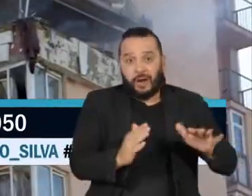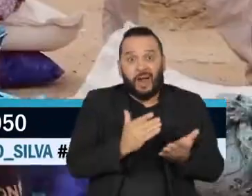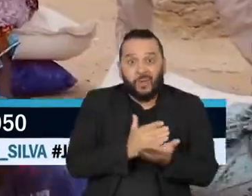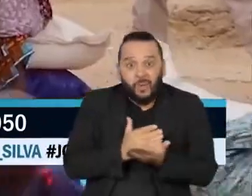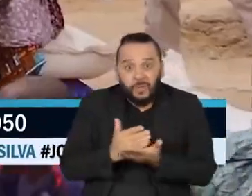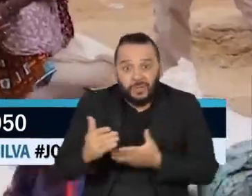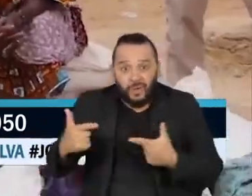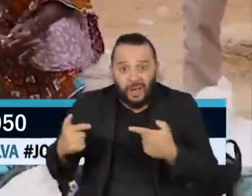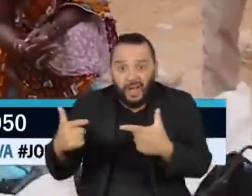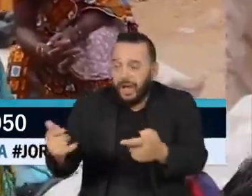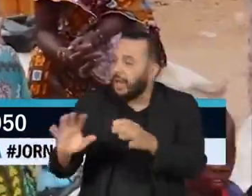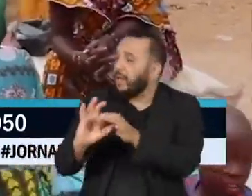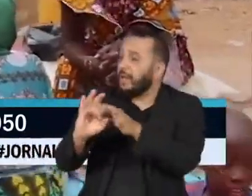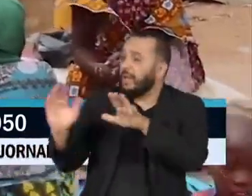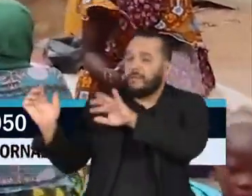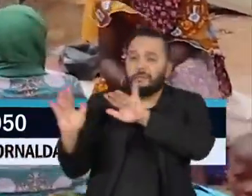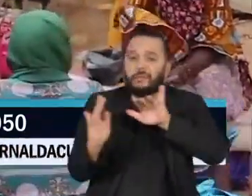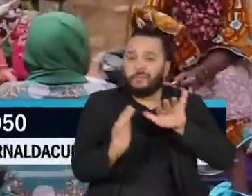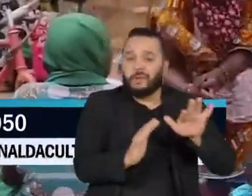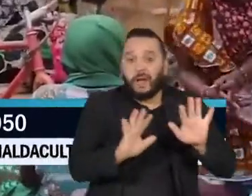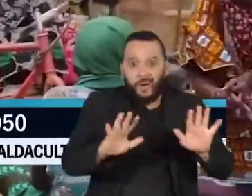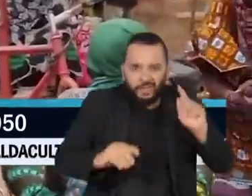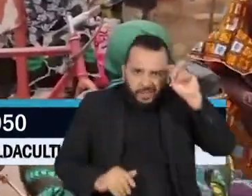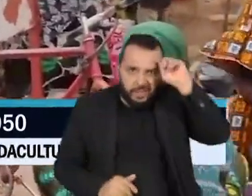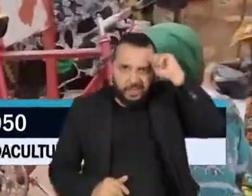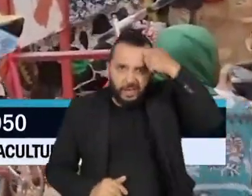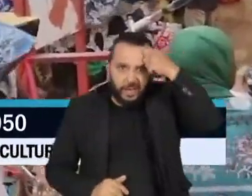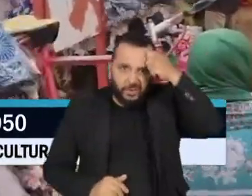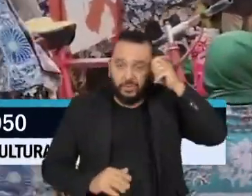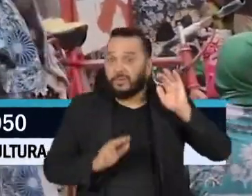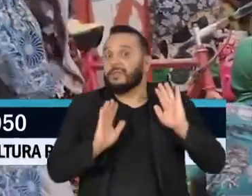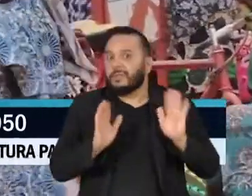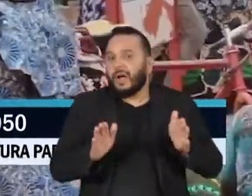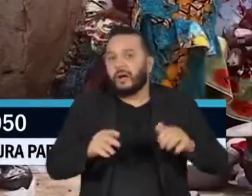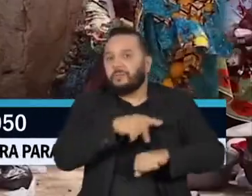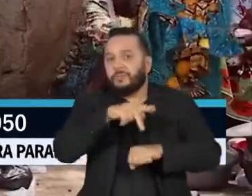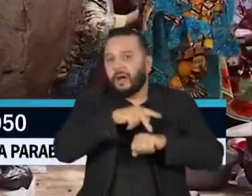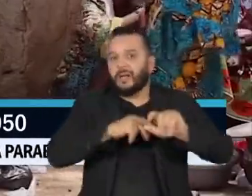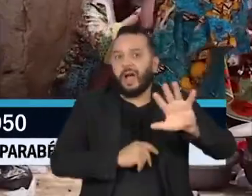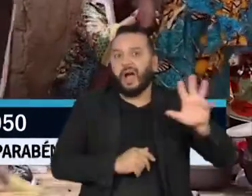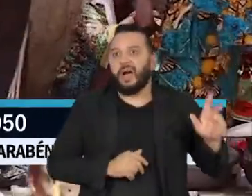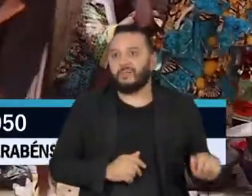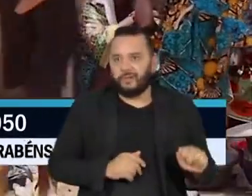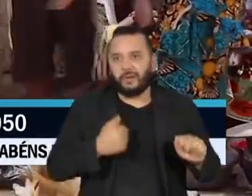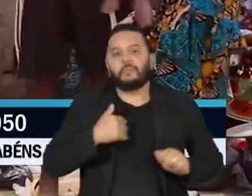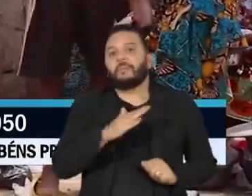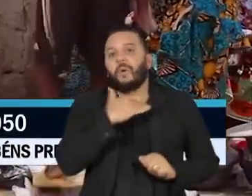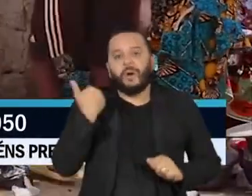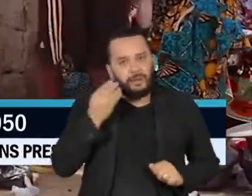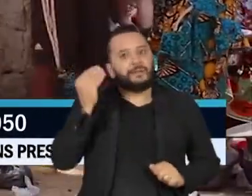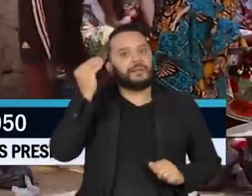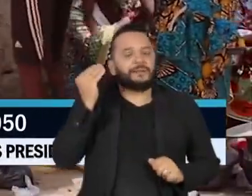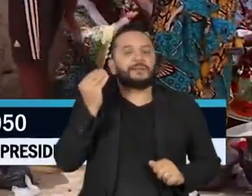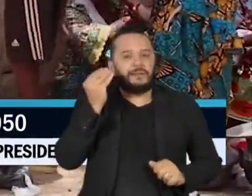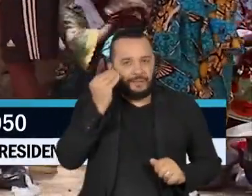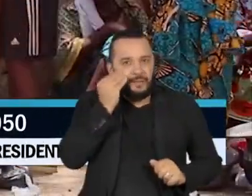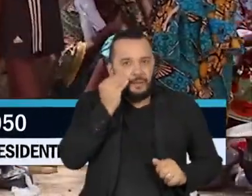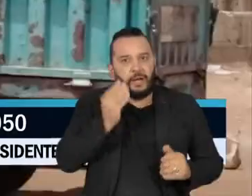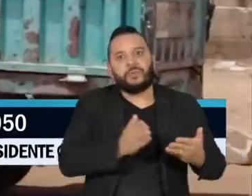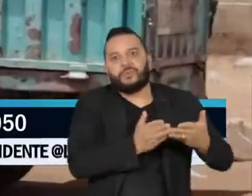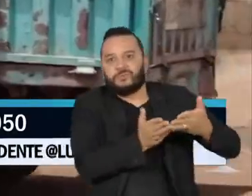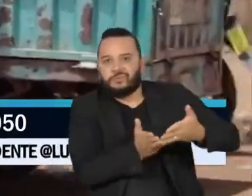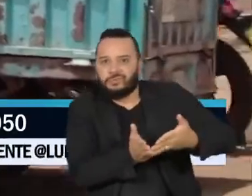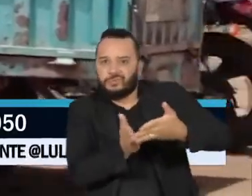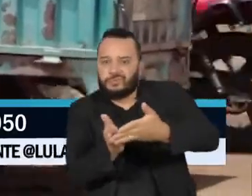europeu, milhares de imigrantes negros, sobretudo de países da África, morreram tentando chegar ao velho